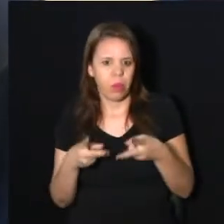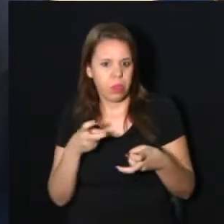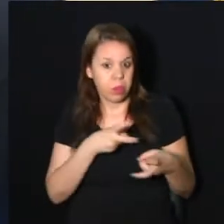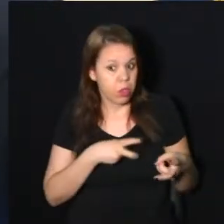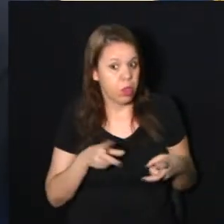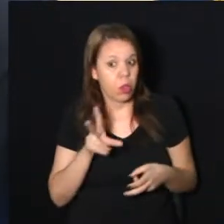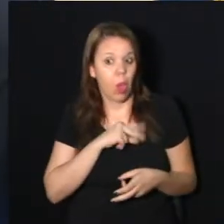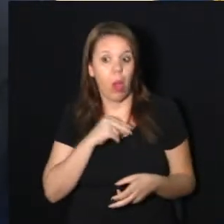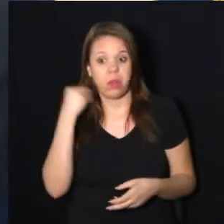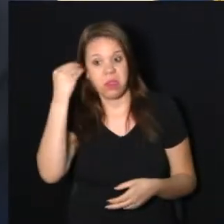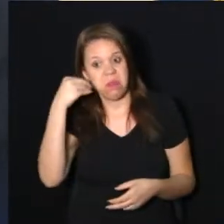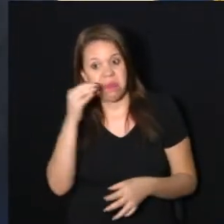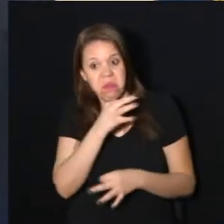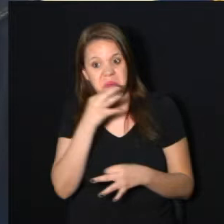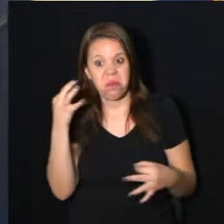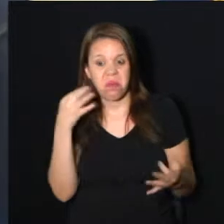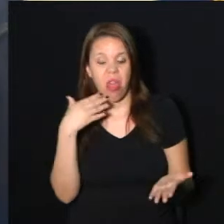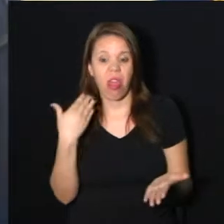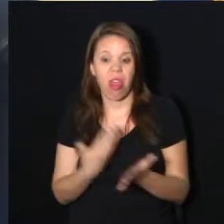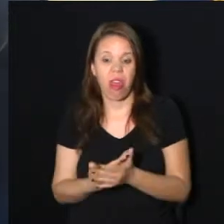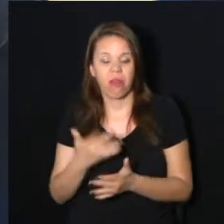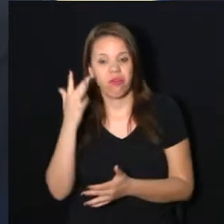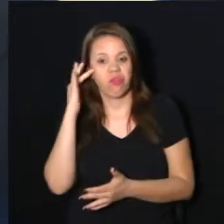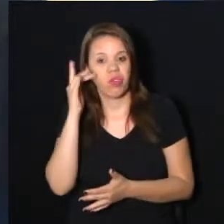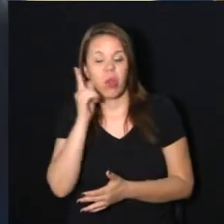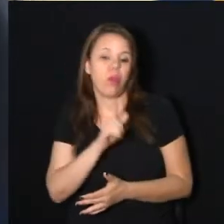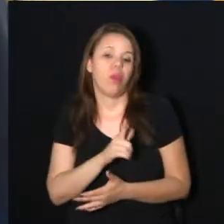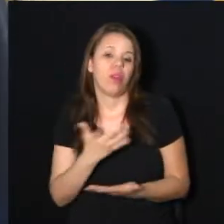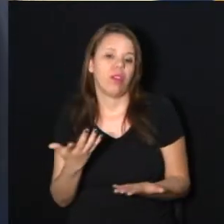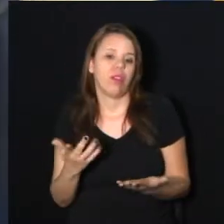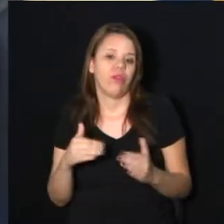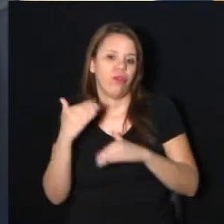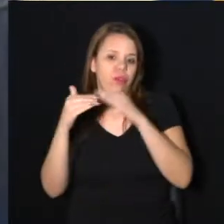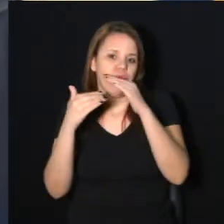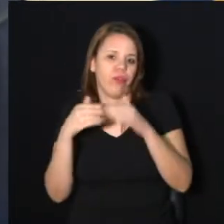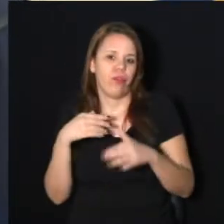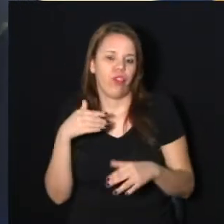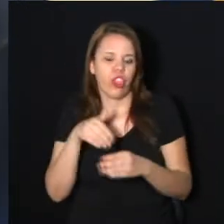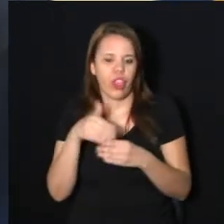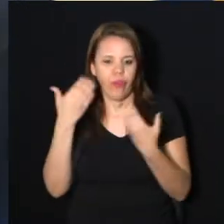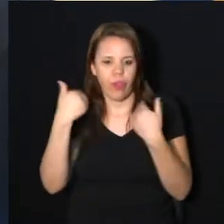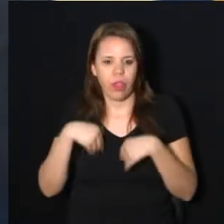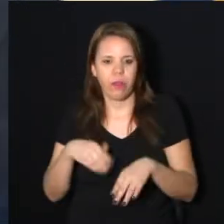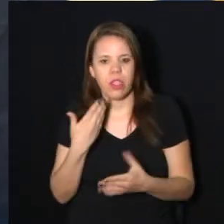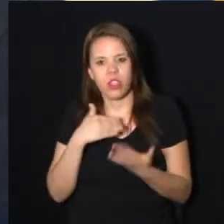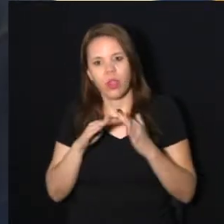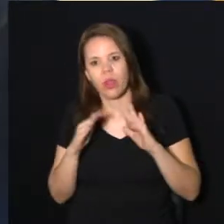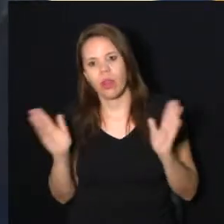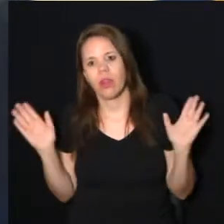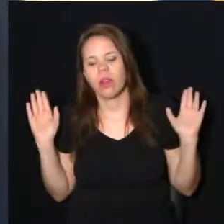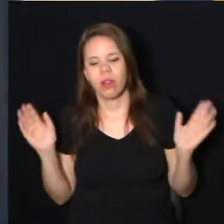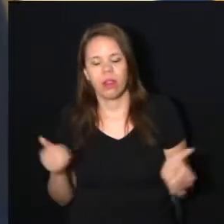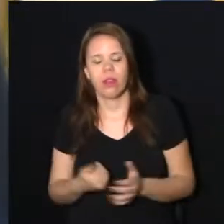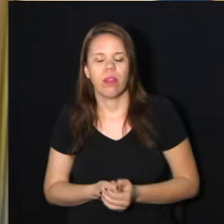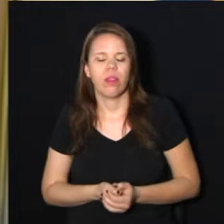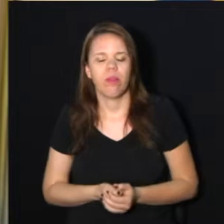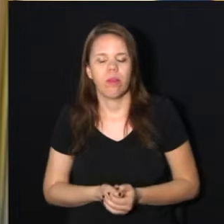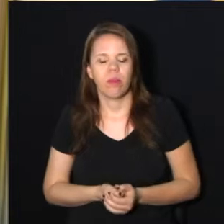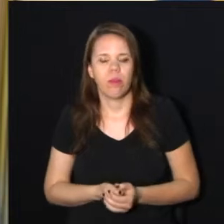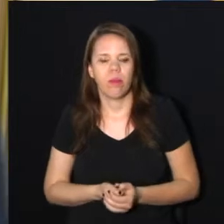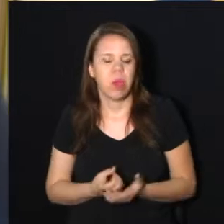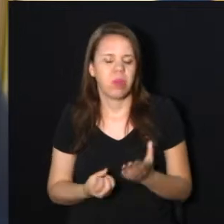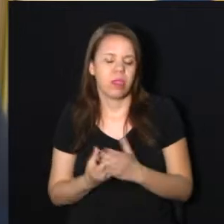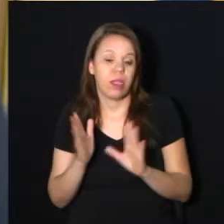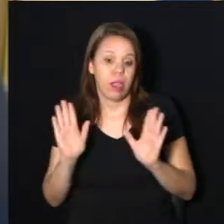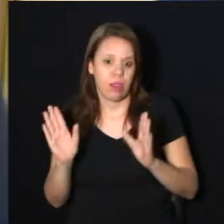uma experiência incrível, que eu achei que eu nem achei que eu ia ser votado pela minha escola, eu achei que não ia acontecer nada,